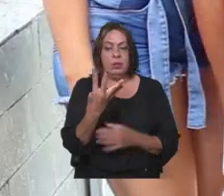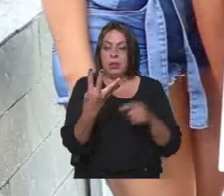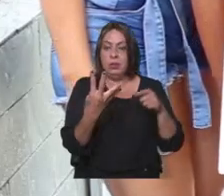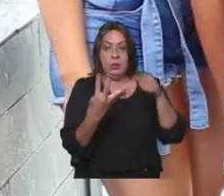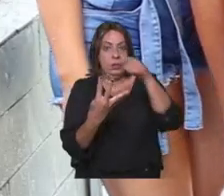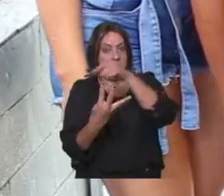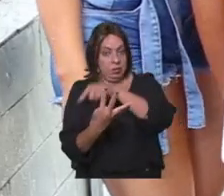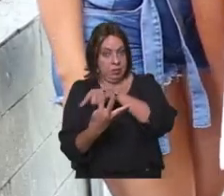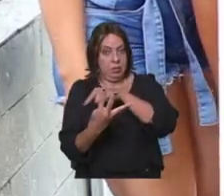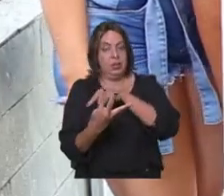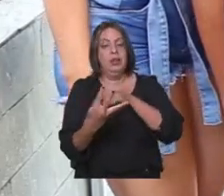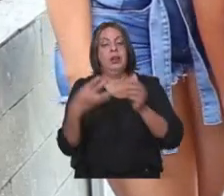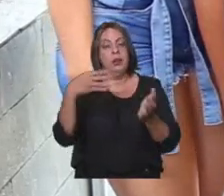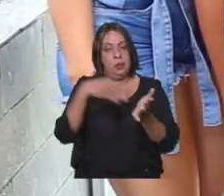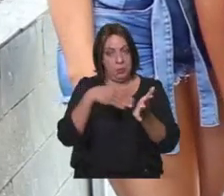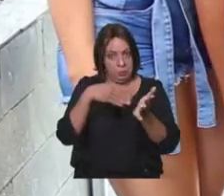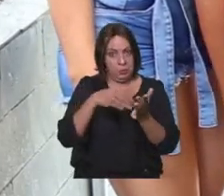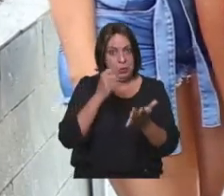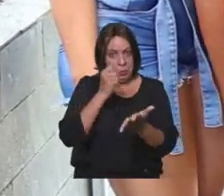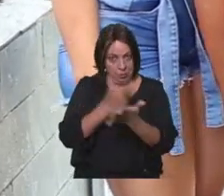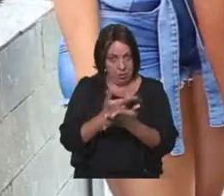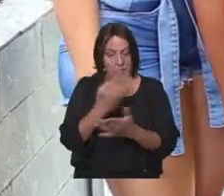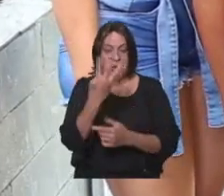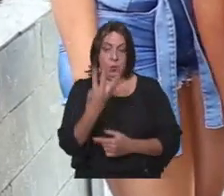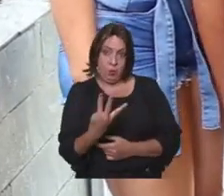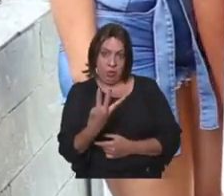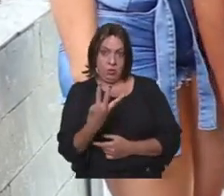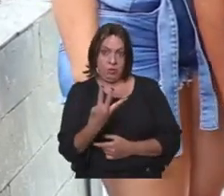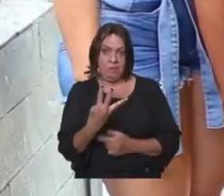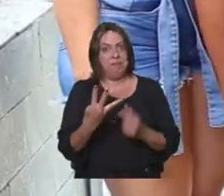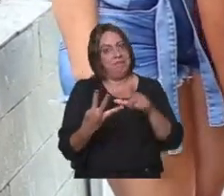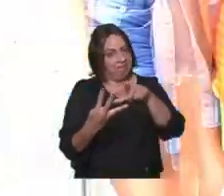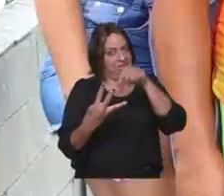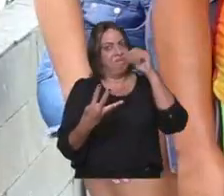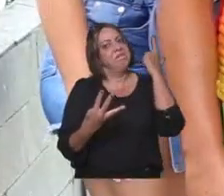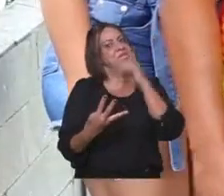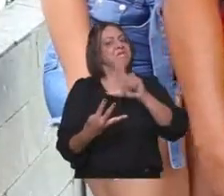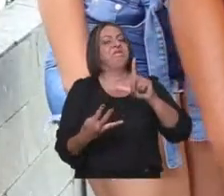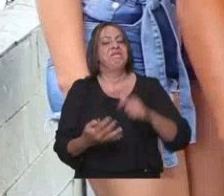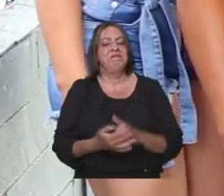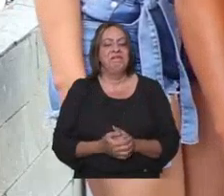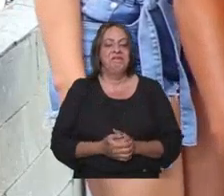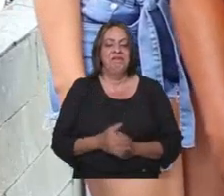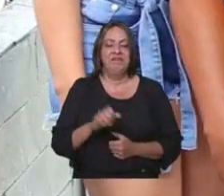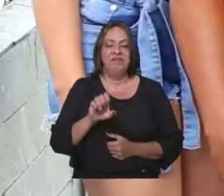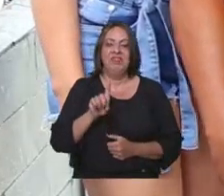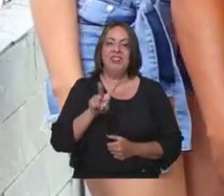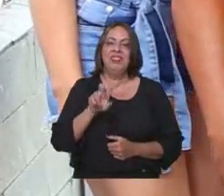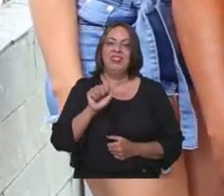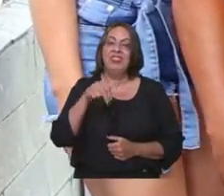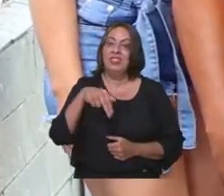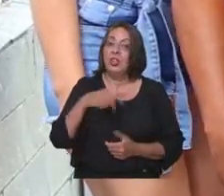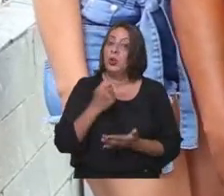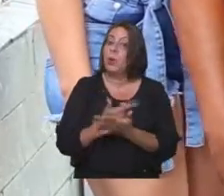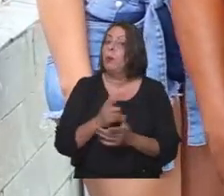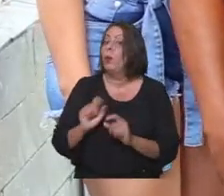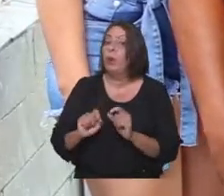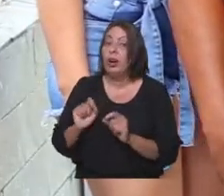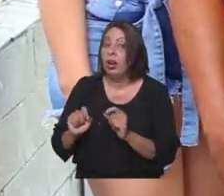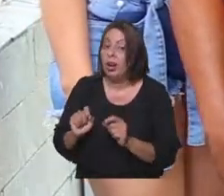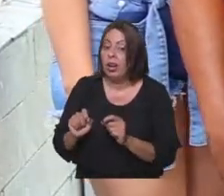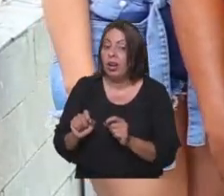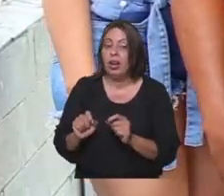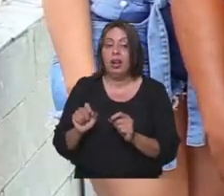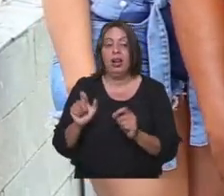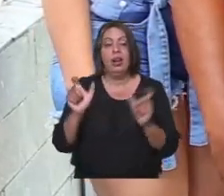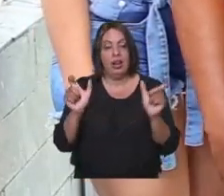quatro, nesses últimos que eu peguei, os quatro, foi o contemplado. E o Edivan garantiu o seu CajuCap com a dupla pé